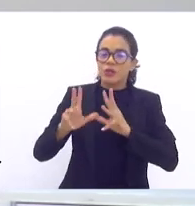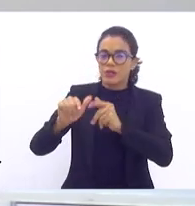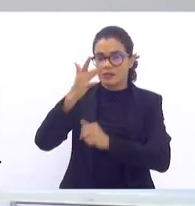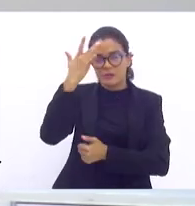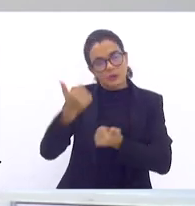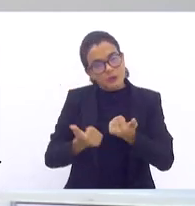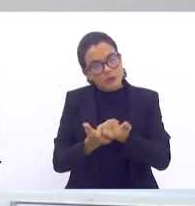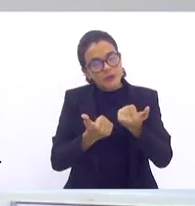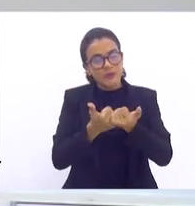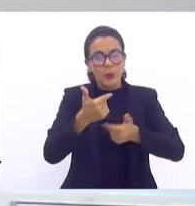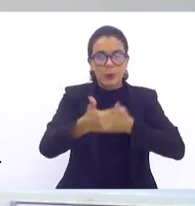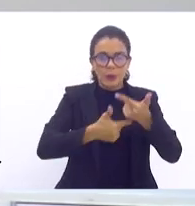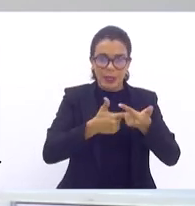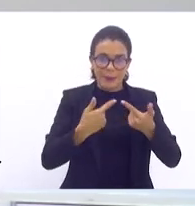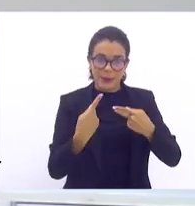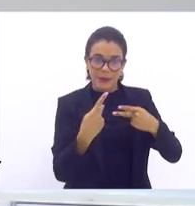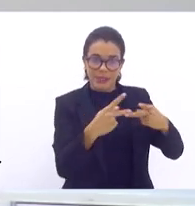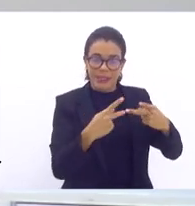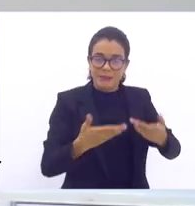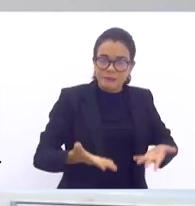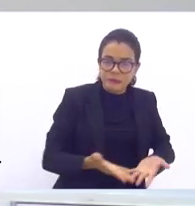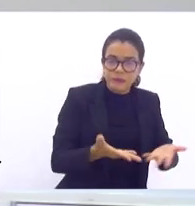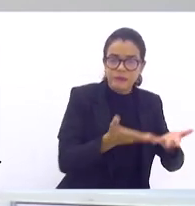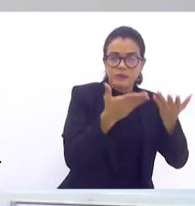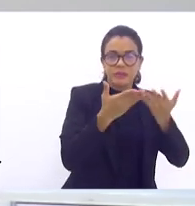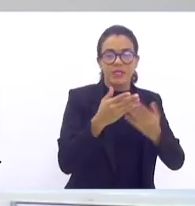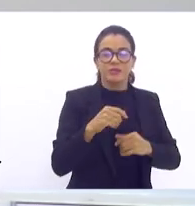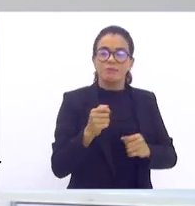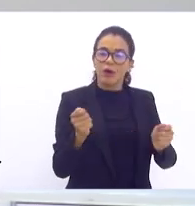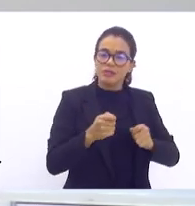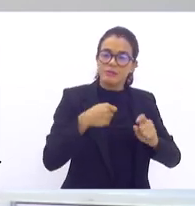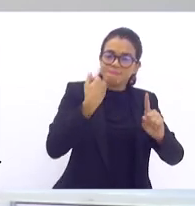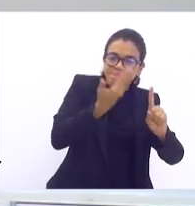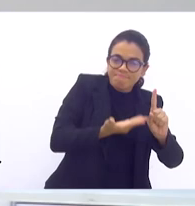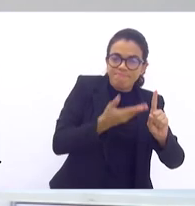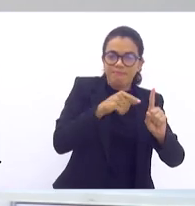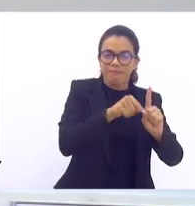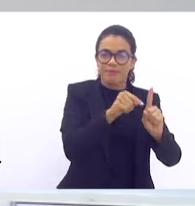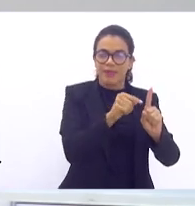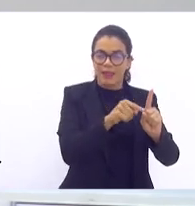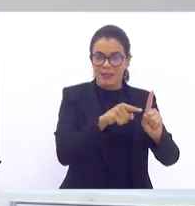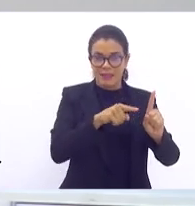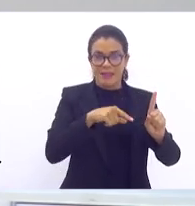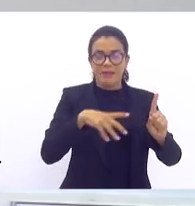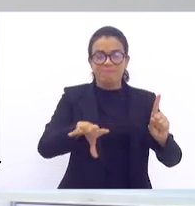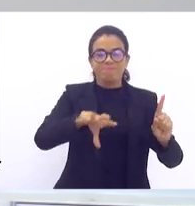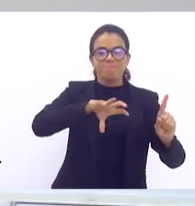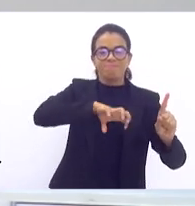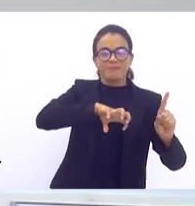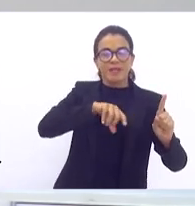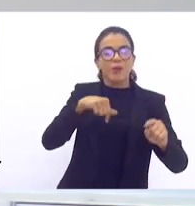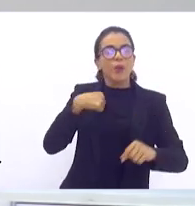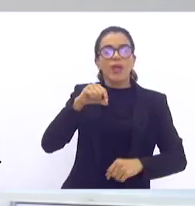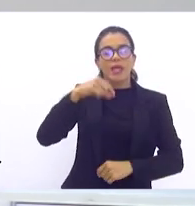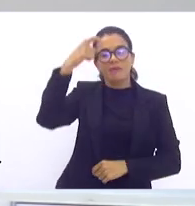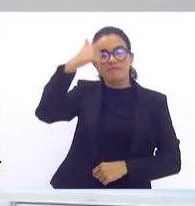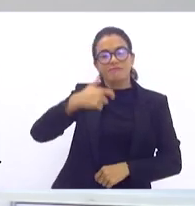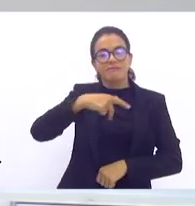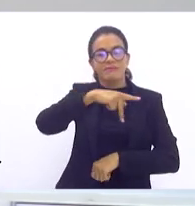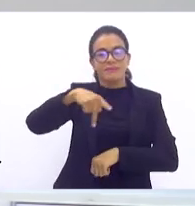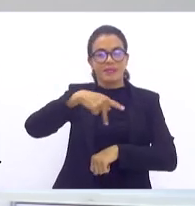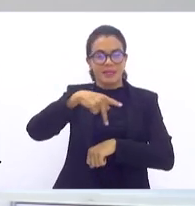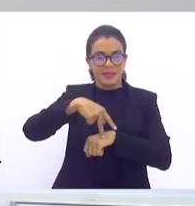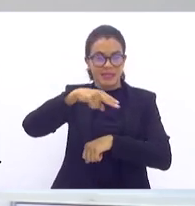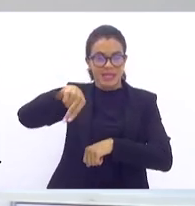a sua luta com seu trabalho que a gente possa reconhecer nesses brasileiros a capacidade de nação que nós temos capacidade de nação é